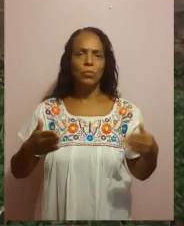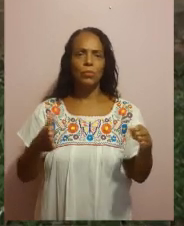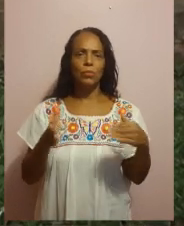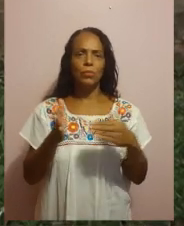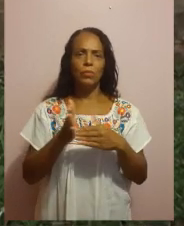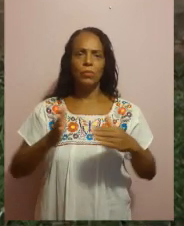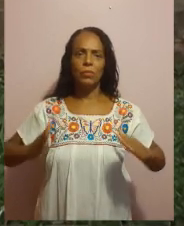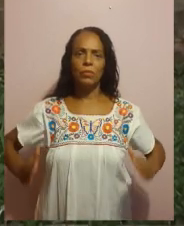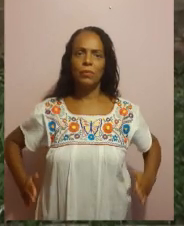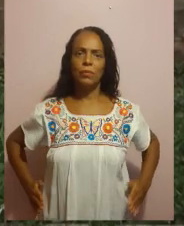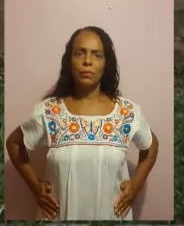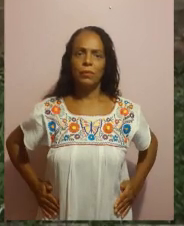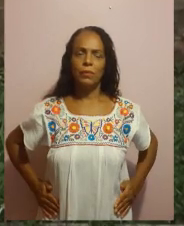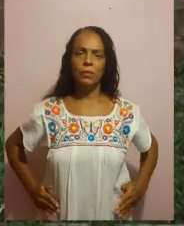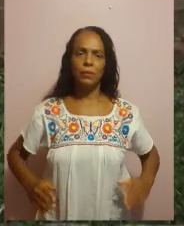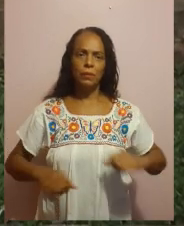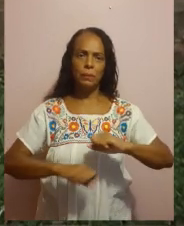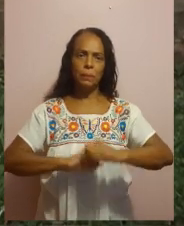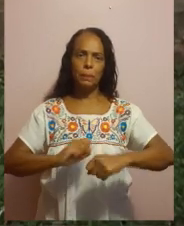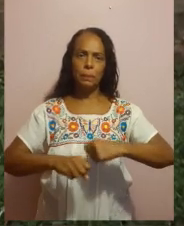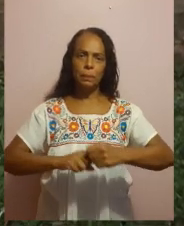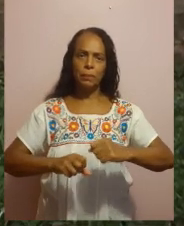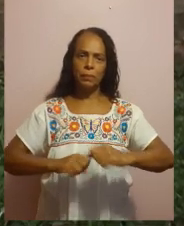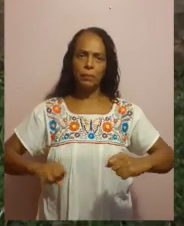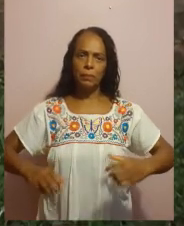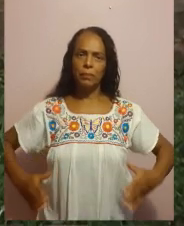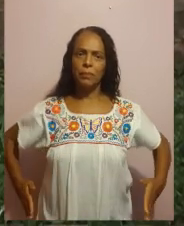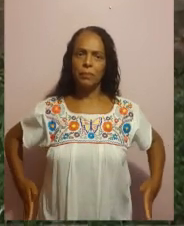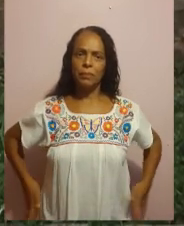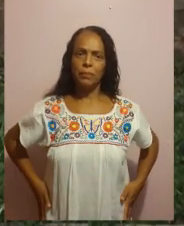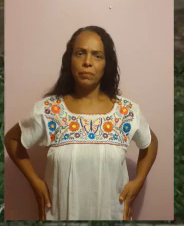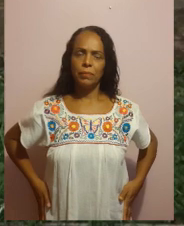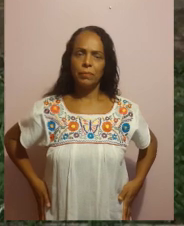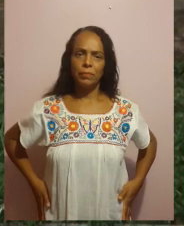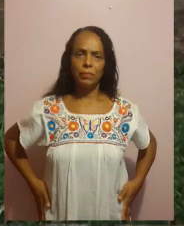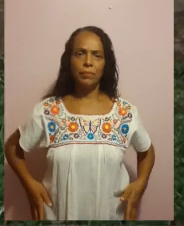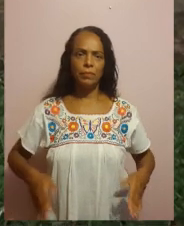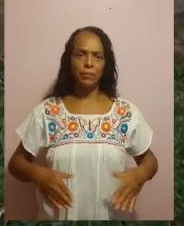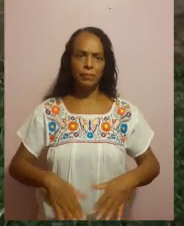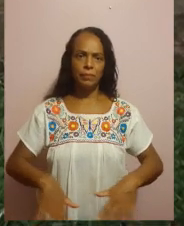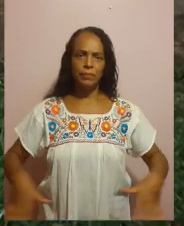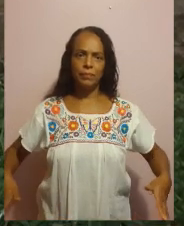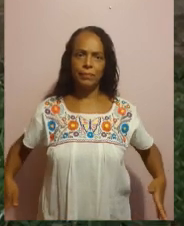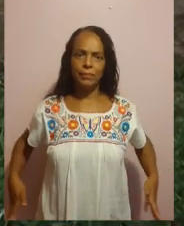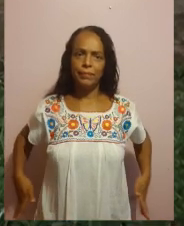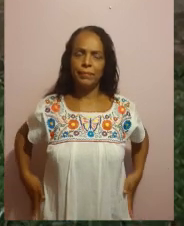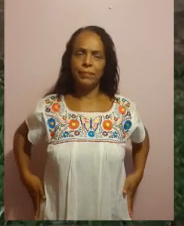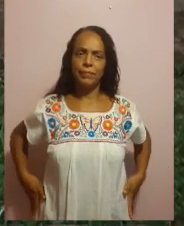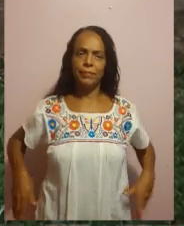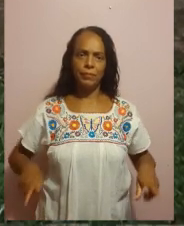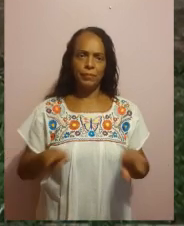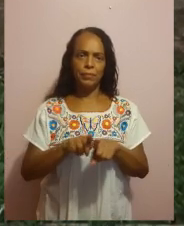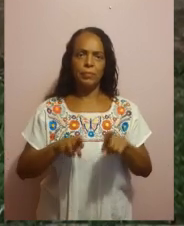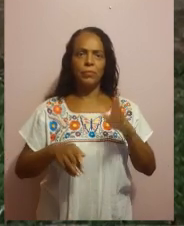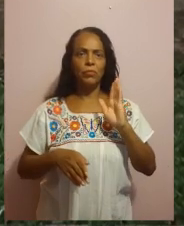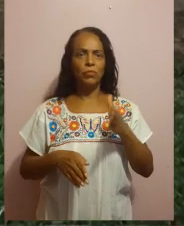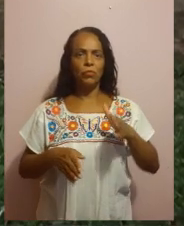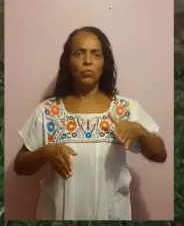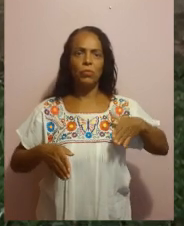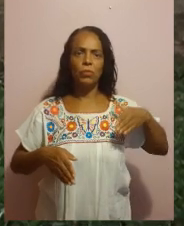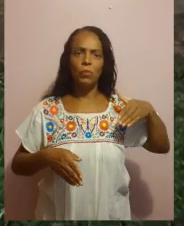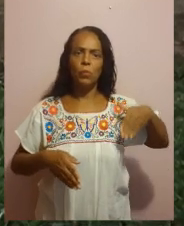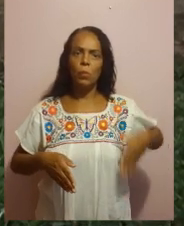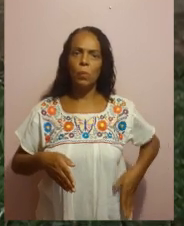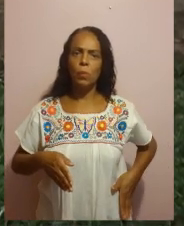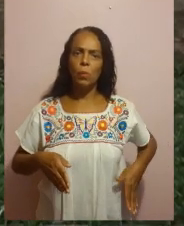e ficava preso na saia. Também já constava um bolso na